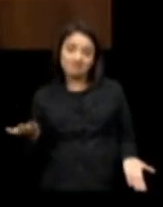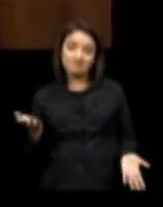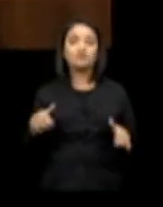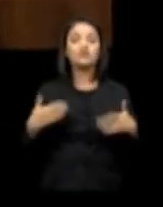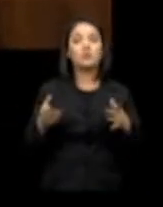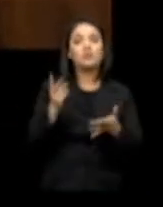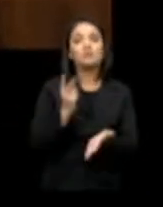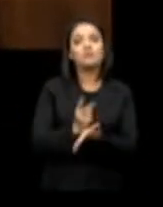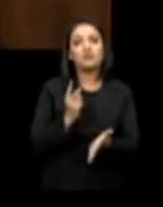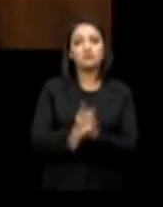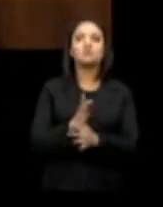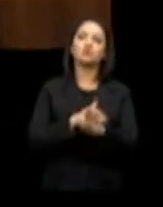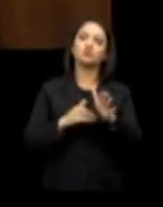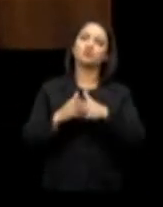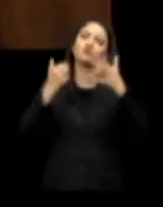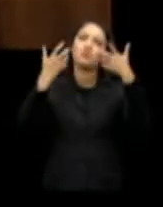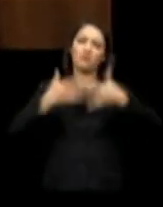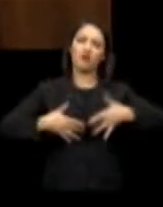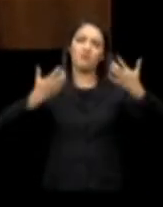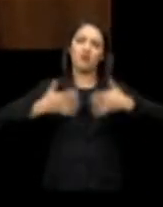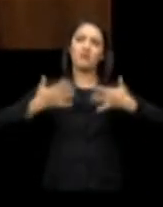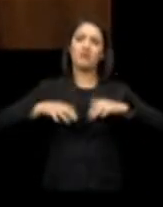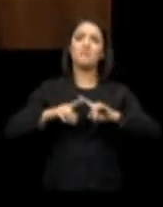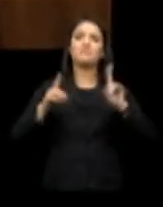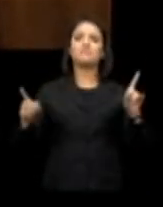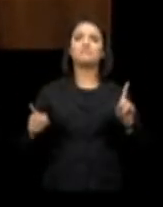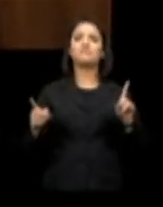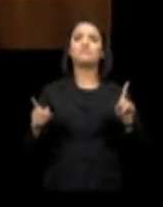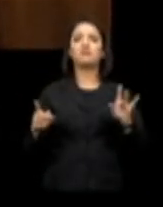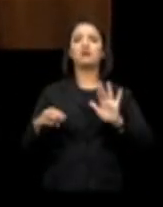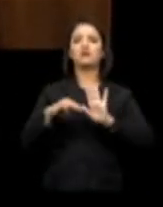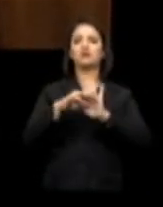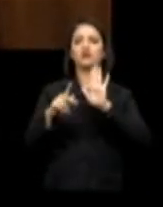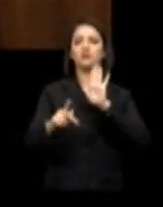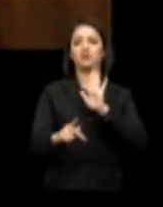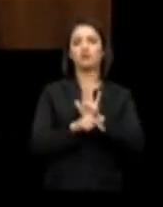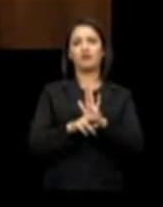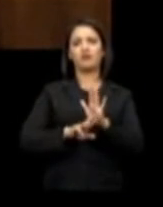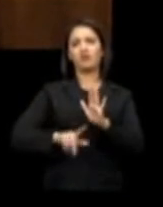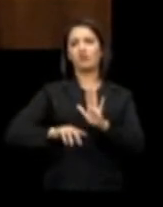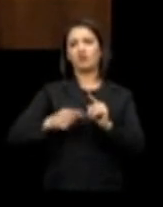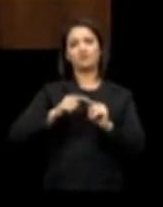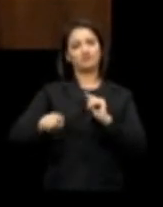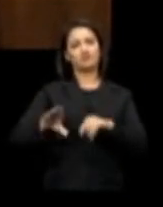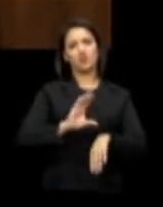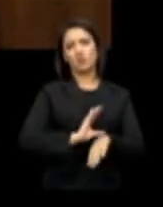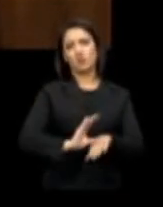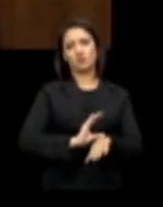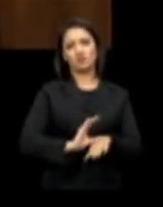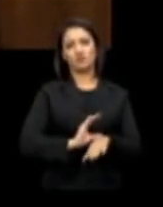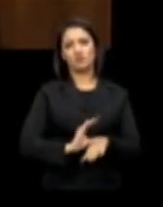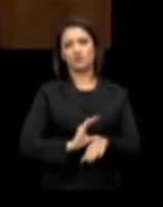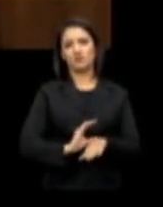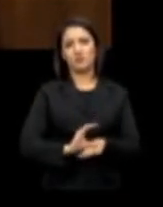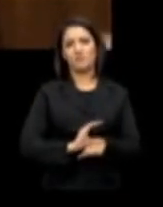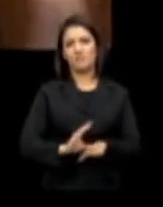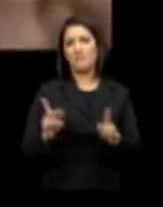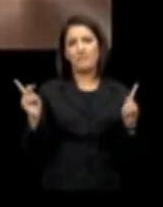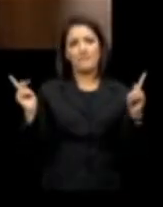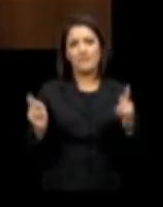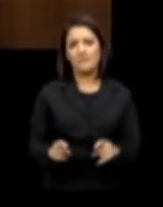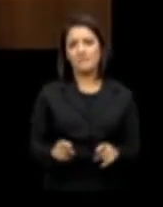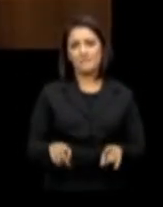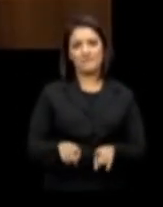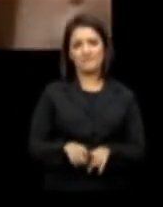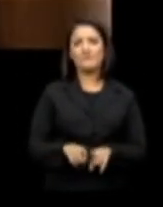as considerações apresentadas acima, a constitucionalidade da MP não suplantaria o seu batimento à luz do teste de